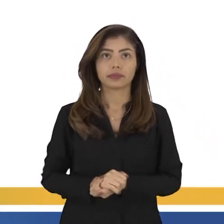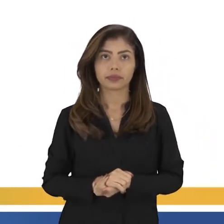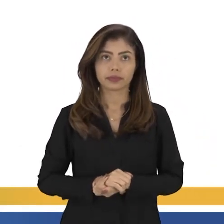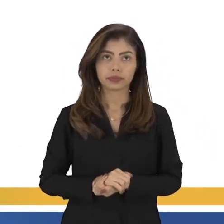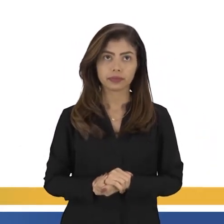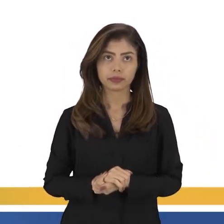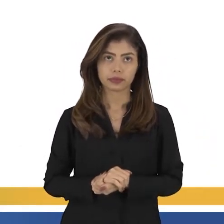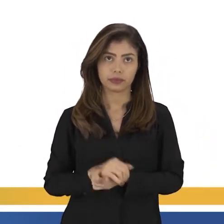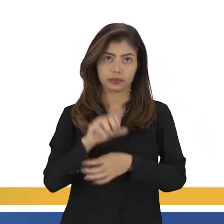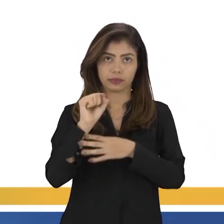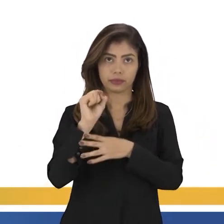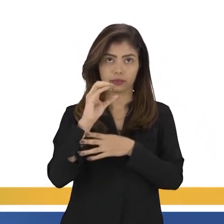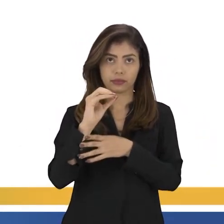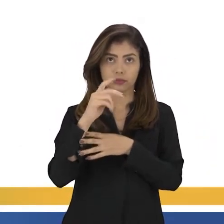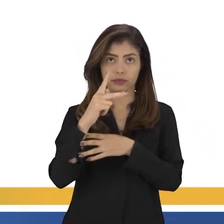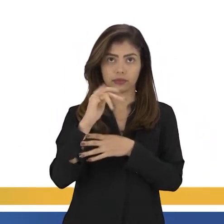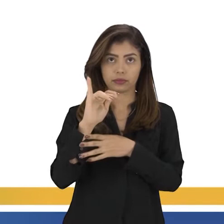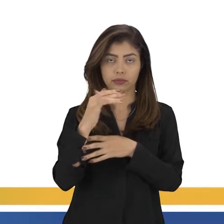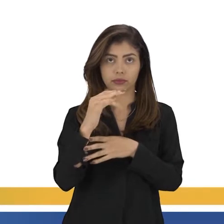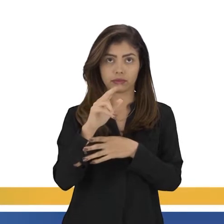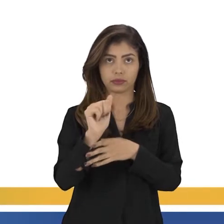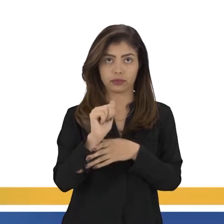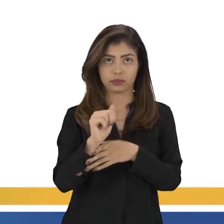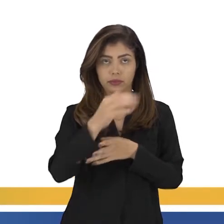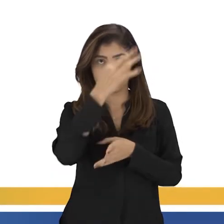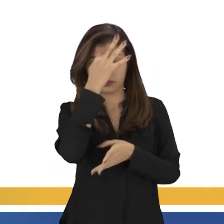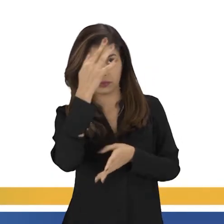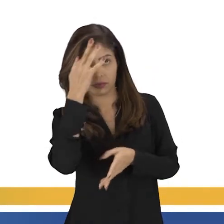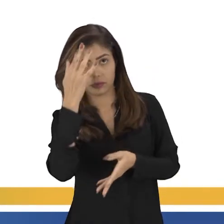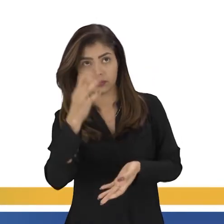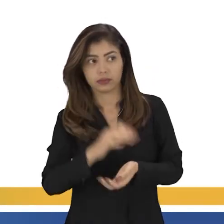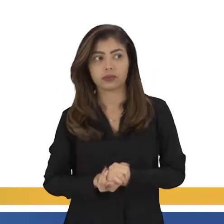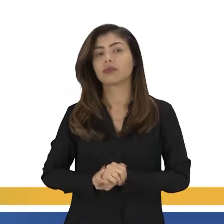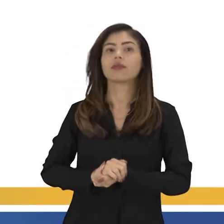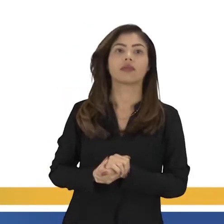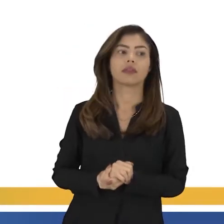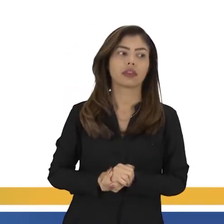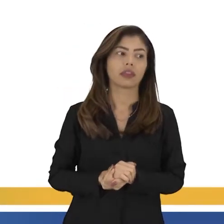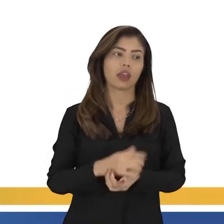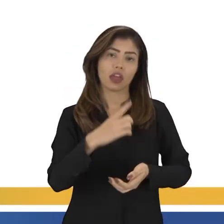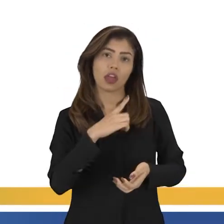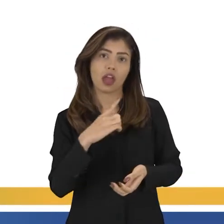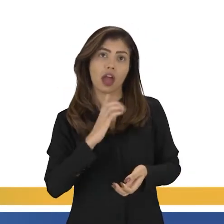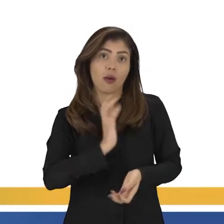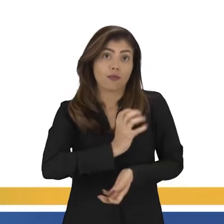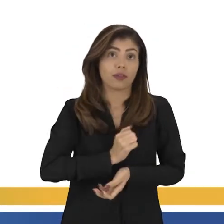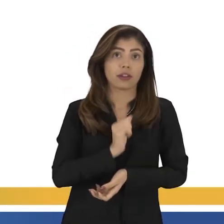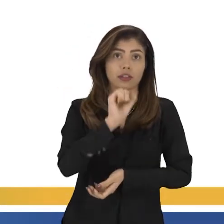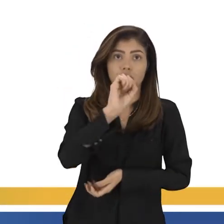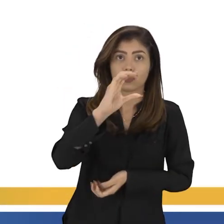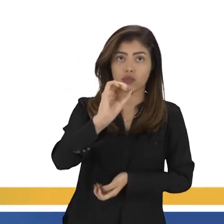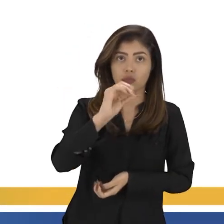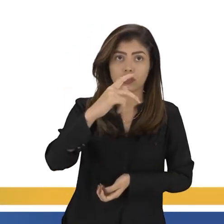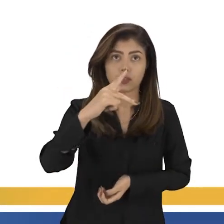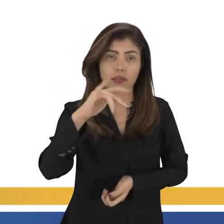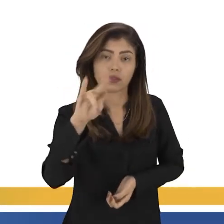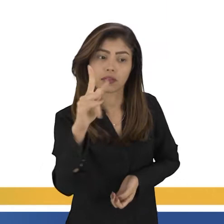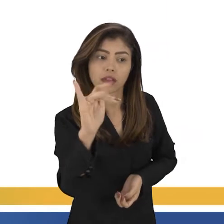essa é Sofia. Sofia, vejam o nome, né, filósofo. O filósofo ele é o amante de Sofia, né, Sofia é